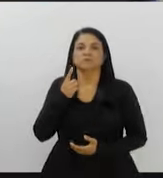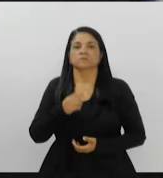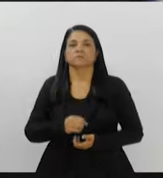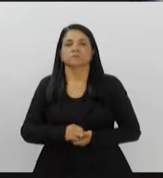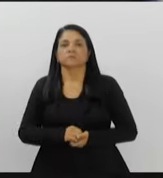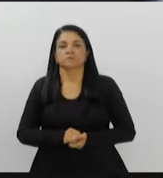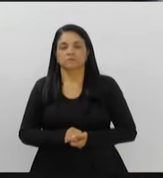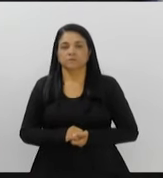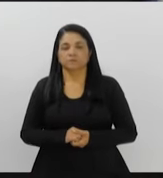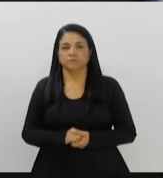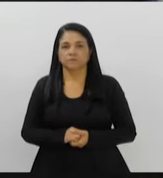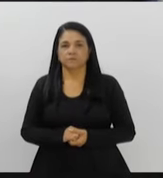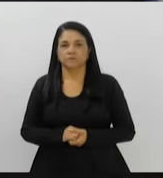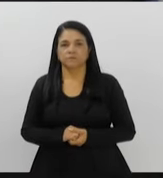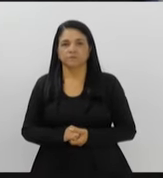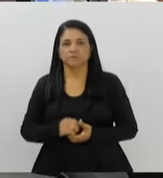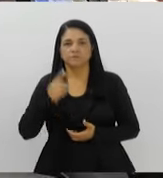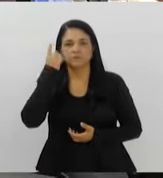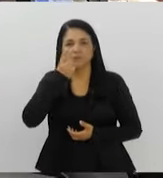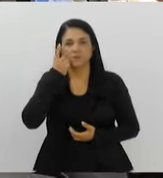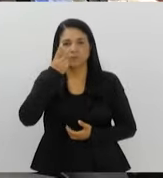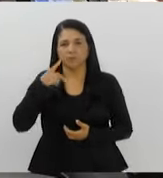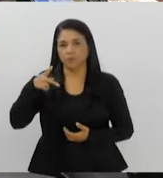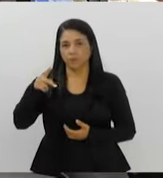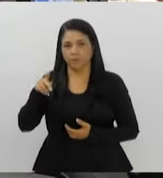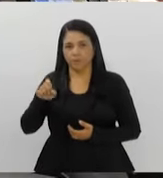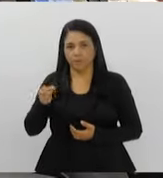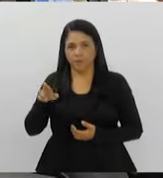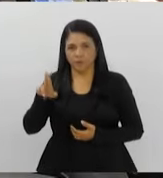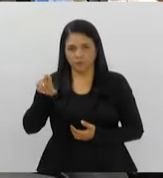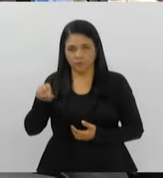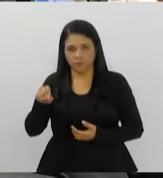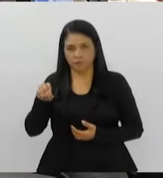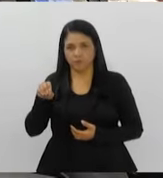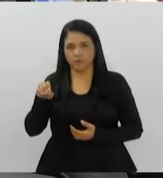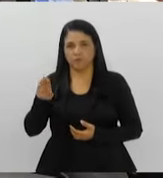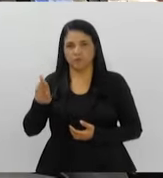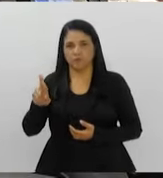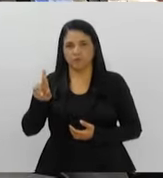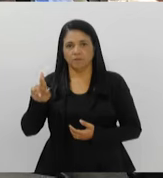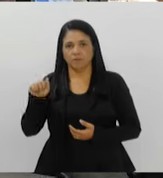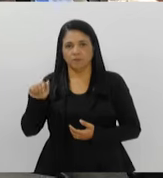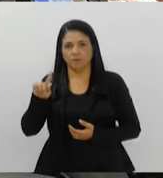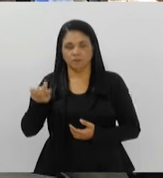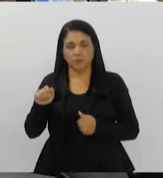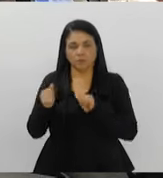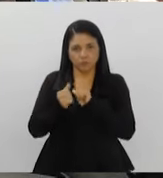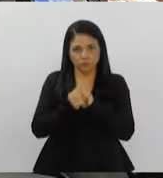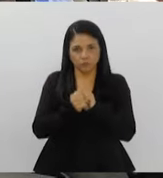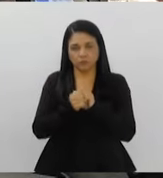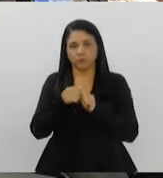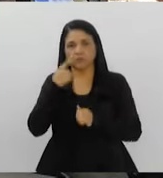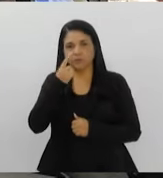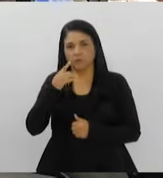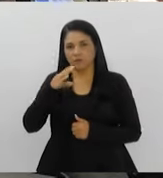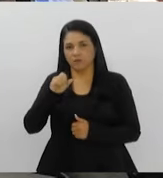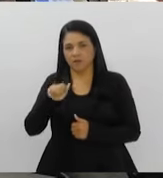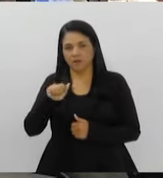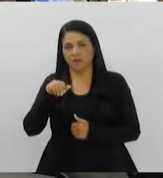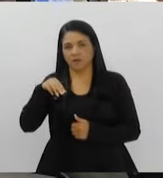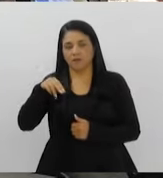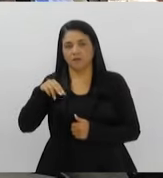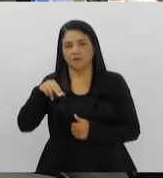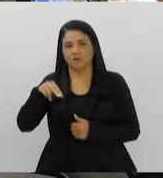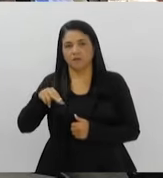né? Deputado Pedro Brazão, eu, junto com o deputado Cavalieri, falei aqui agora no